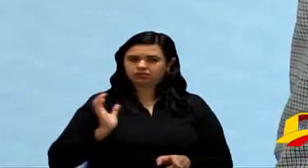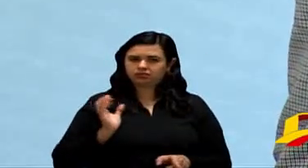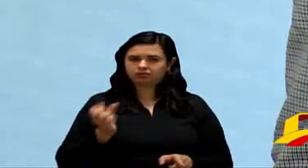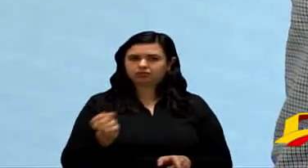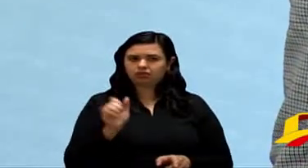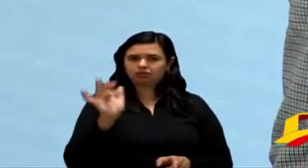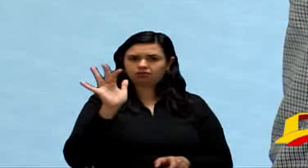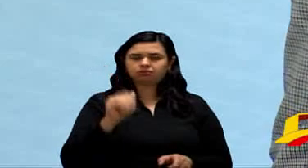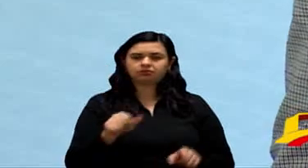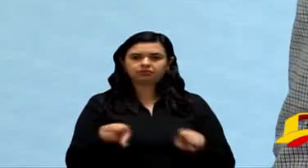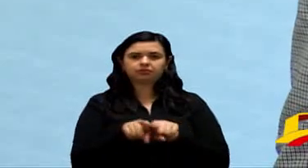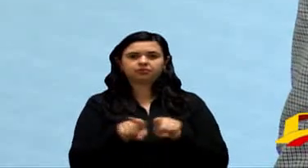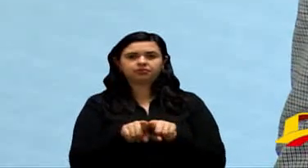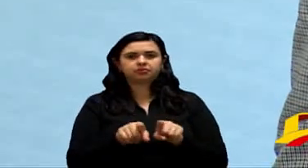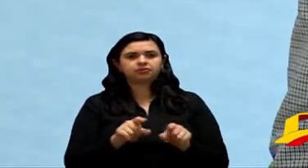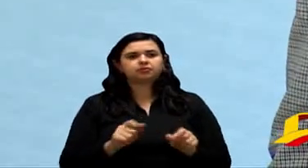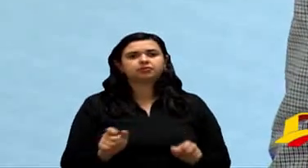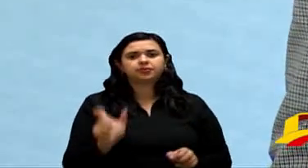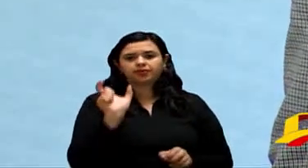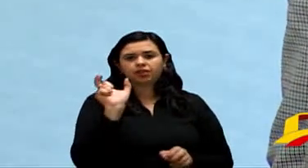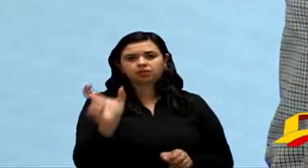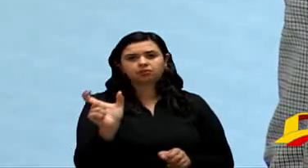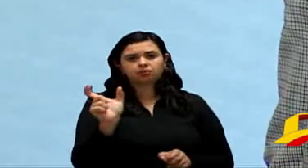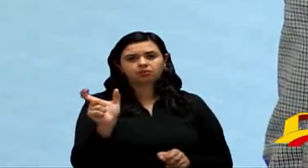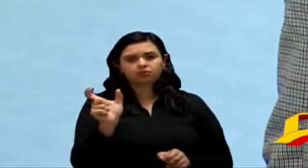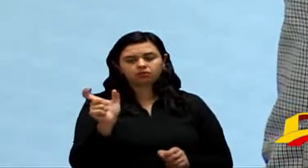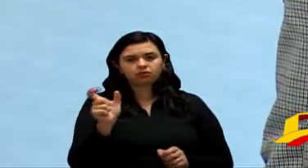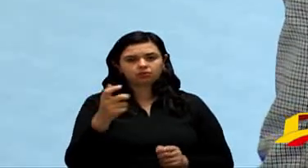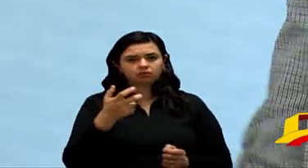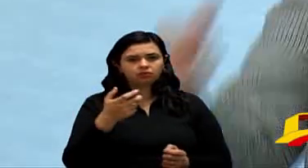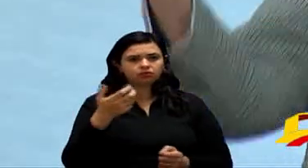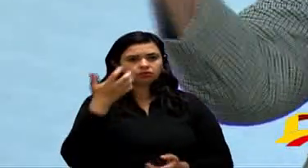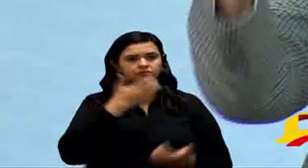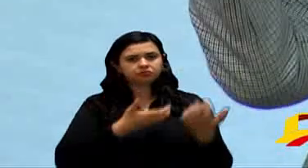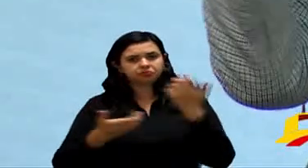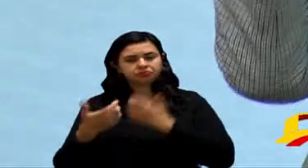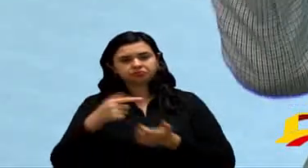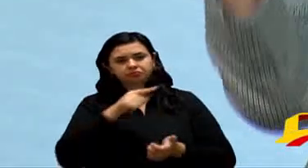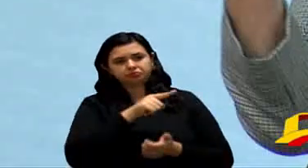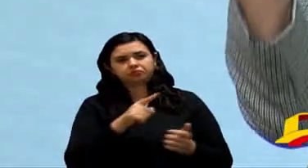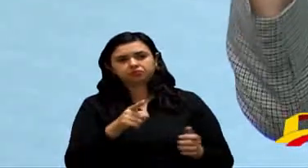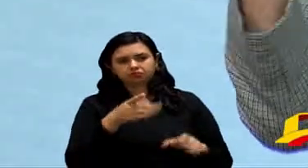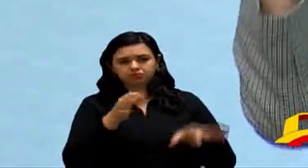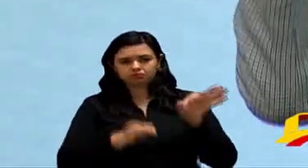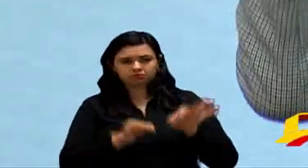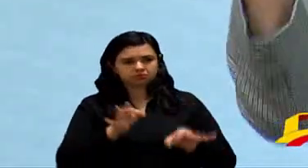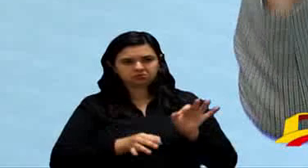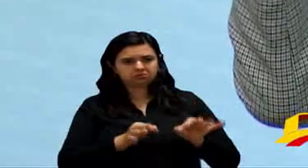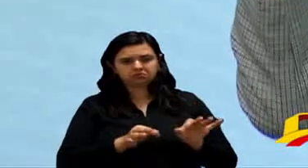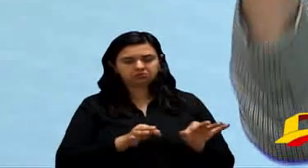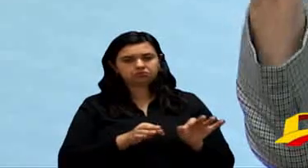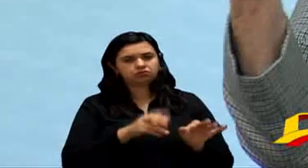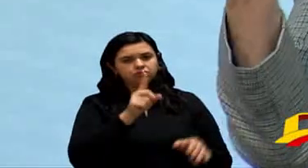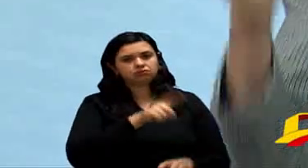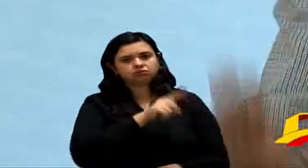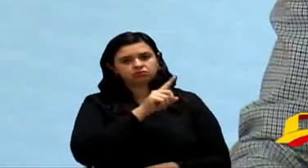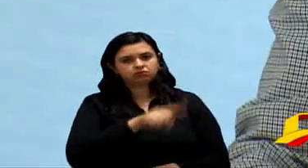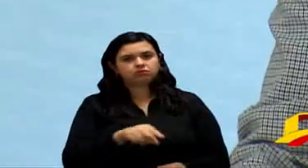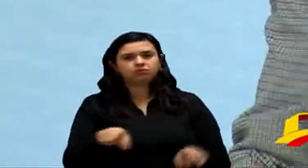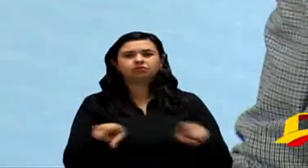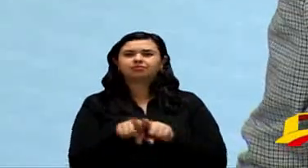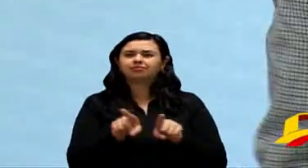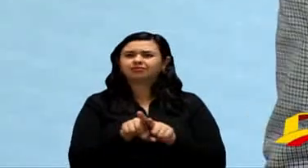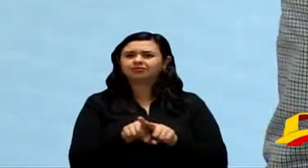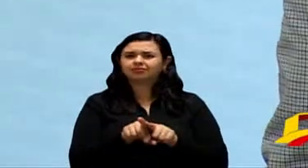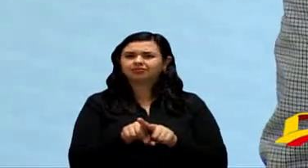pela justiça 22 milhões que nem não teria comprando CDs que